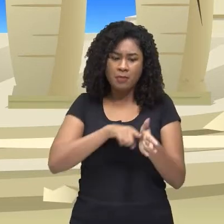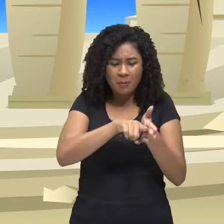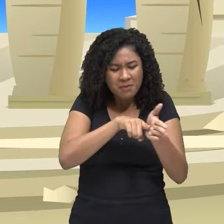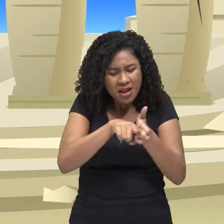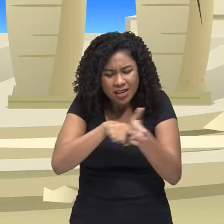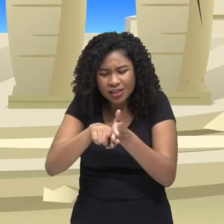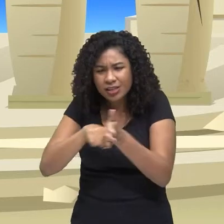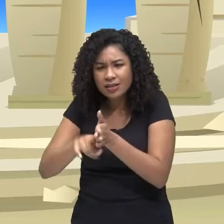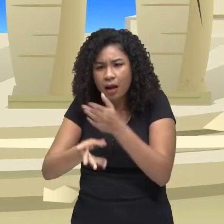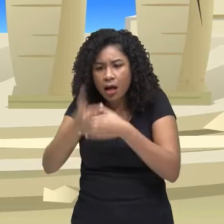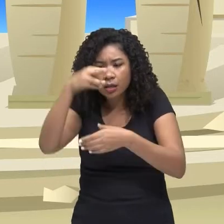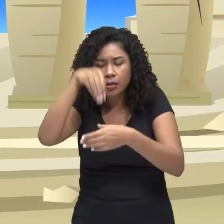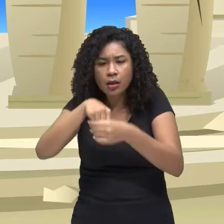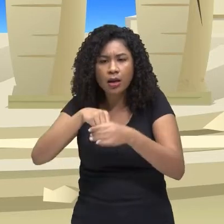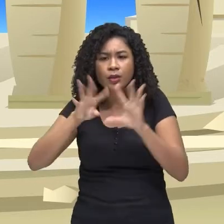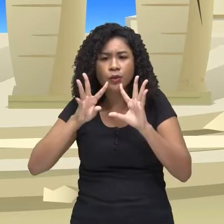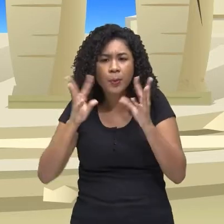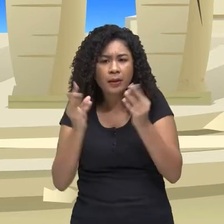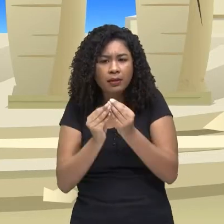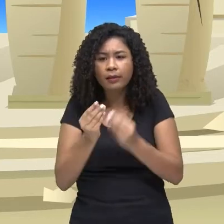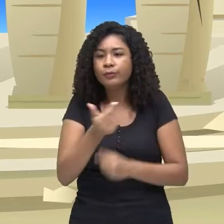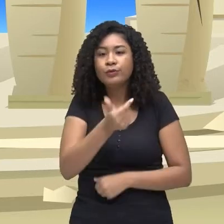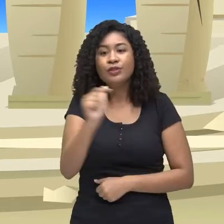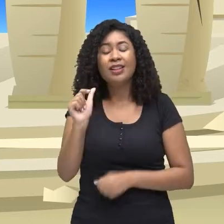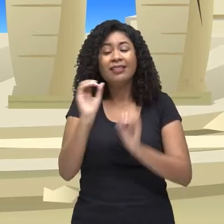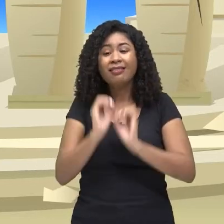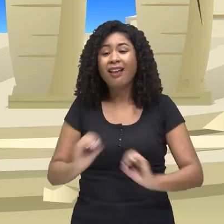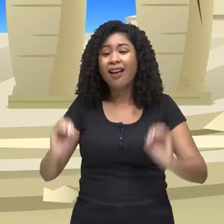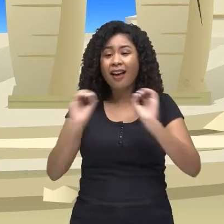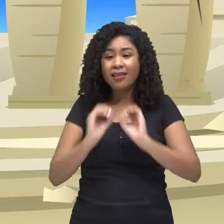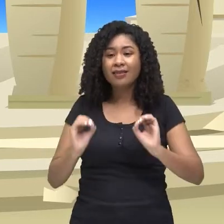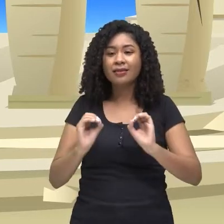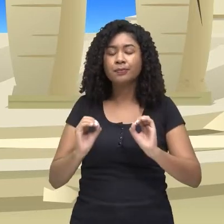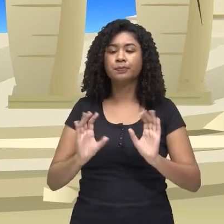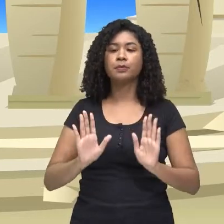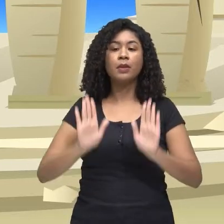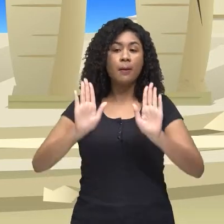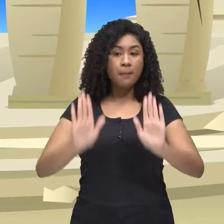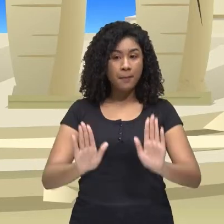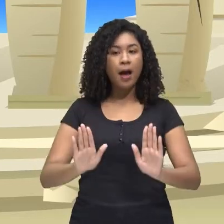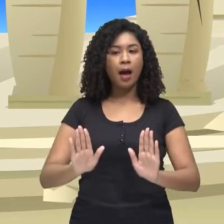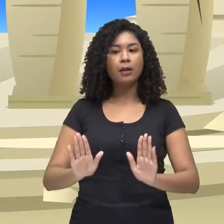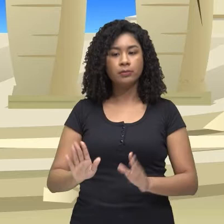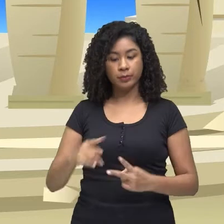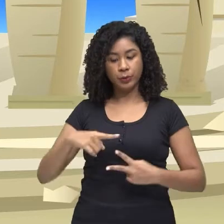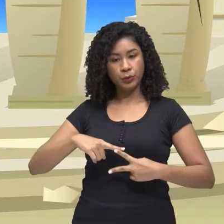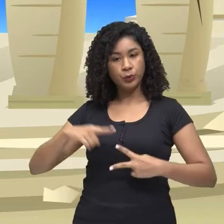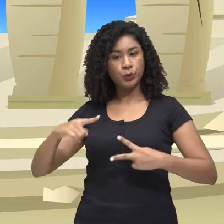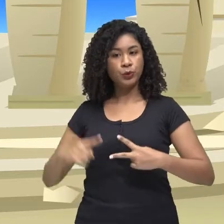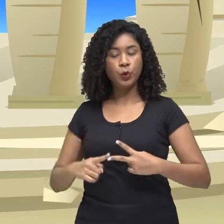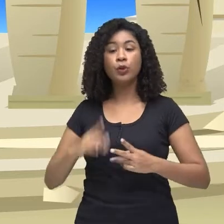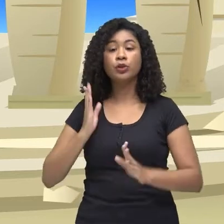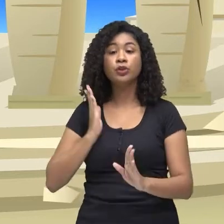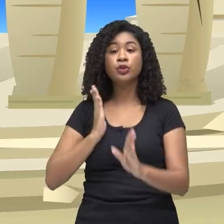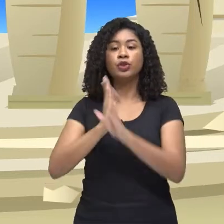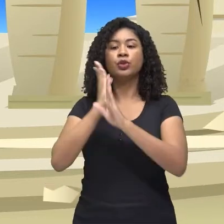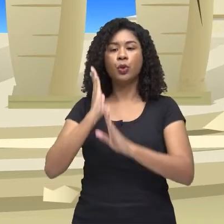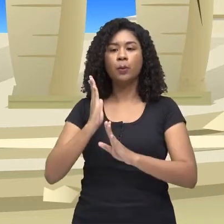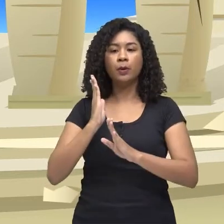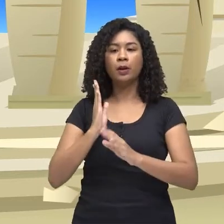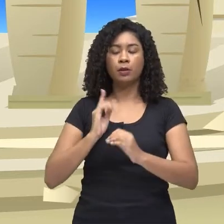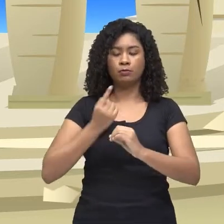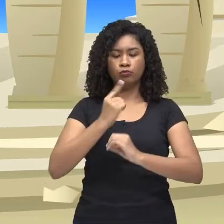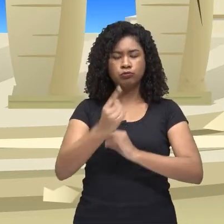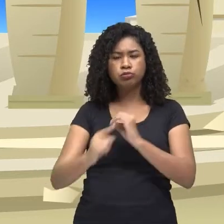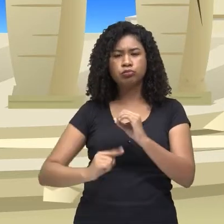dentro da matéria. Mas mesmo assim, eles definiram um átomo. Eles falaram que ali